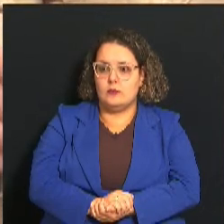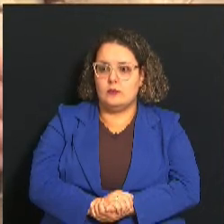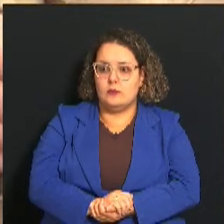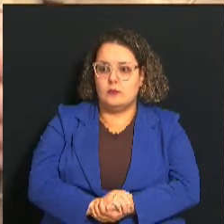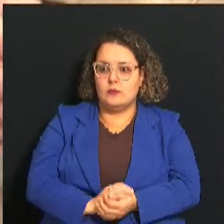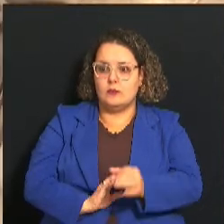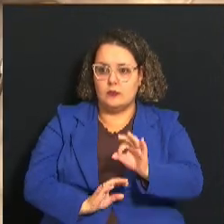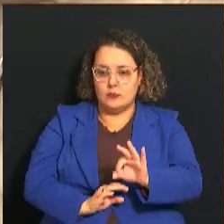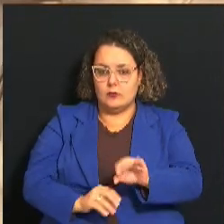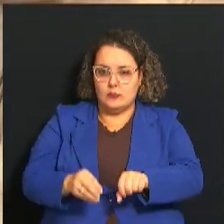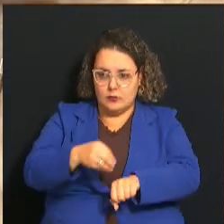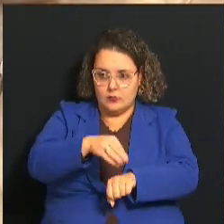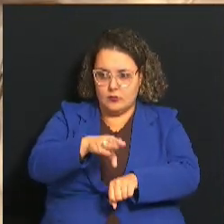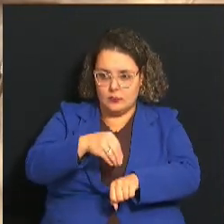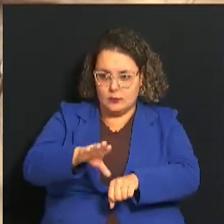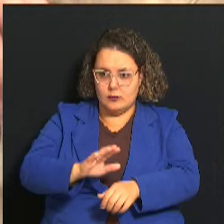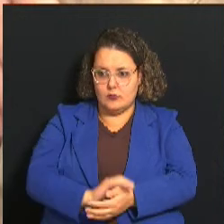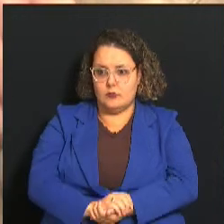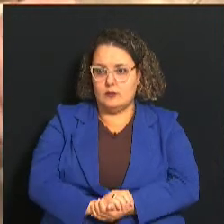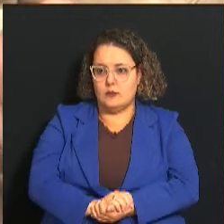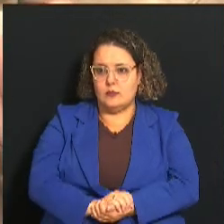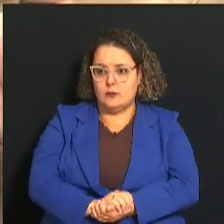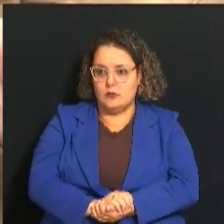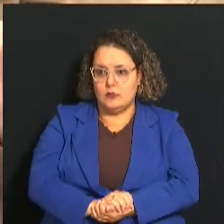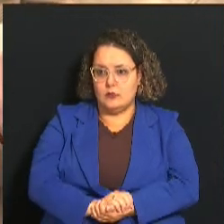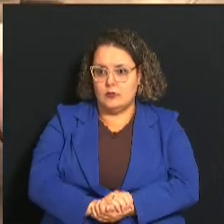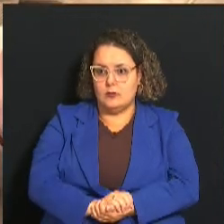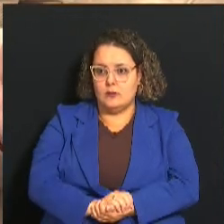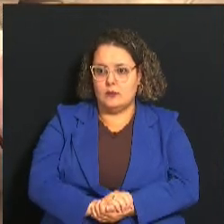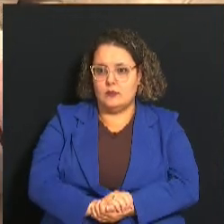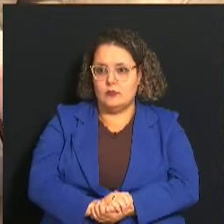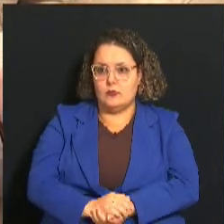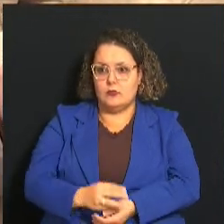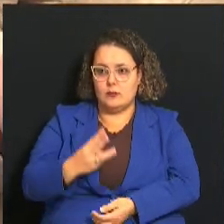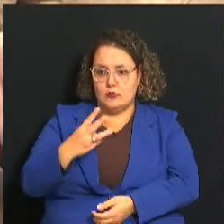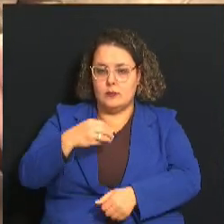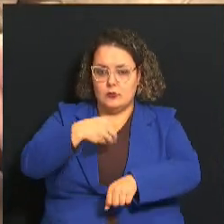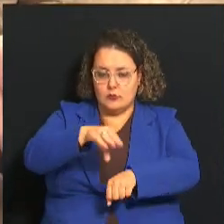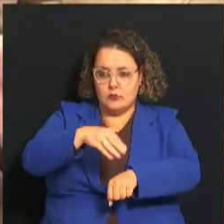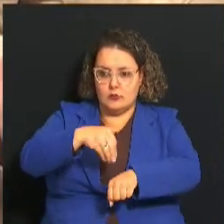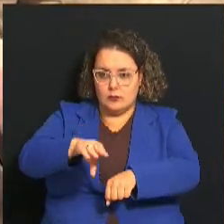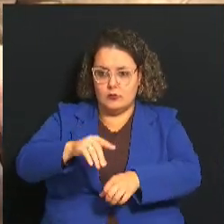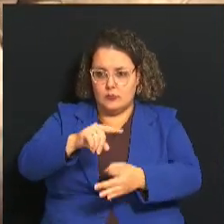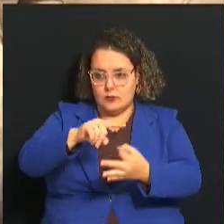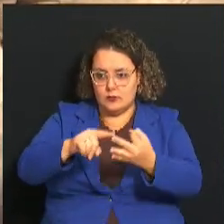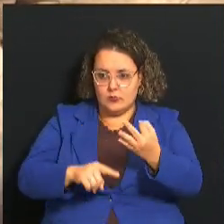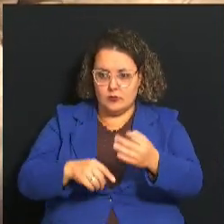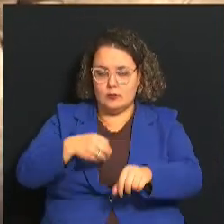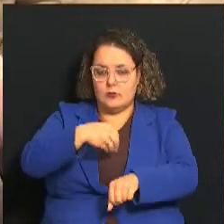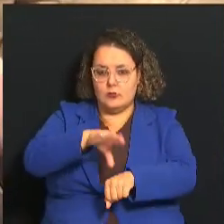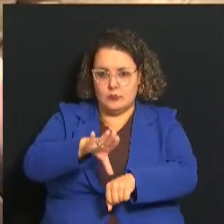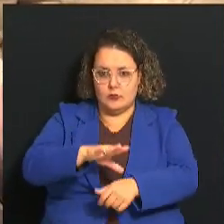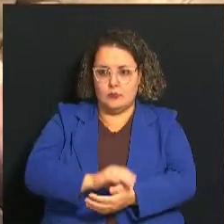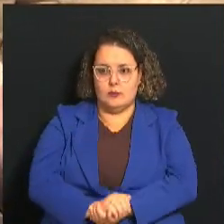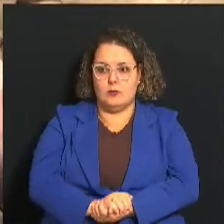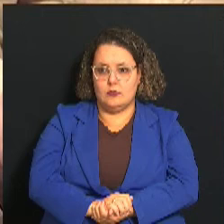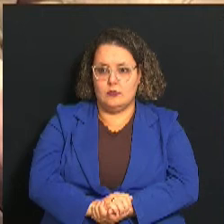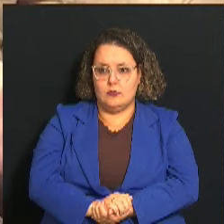indicações? Eu sugeri 3. 3 indicações. Que aí essas outras 3 indicações, uma